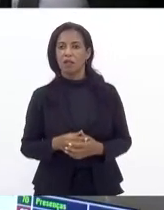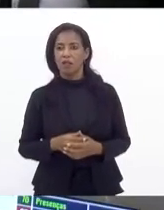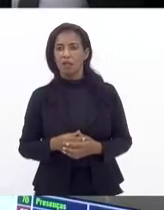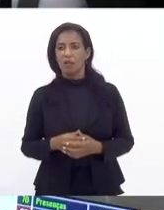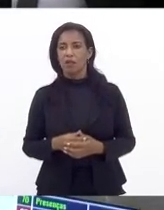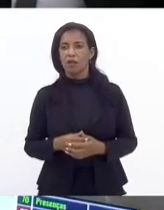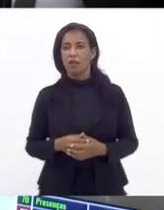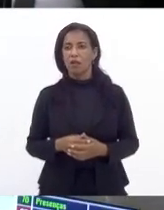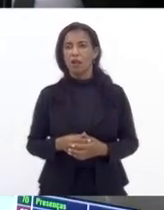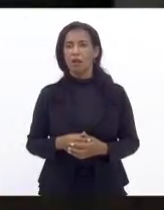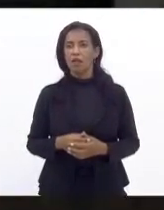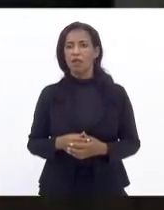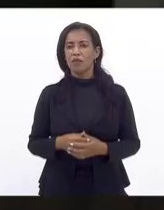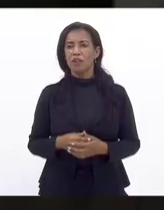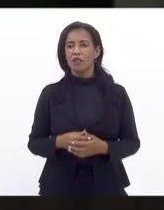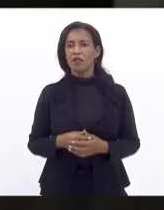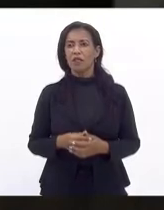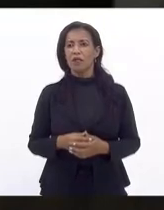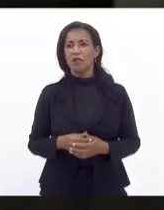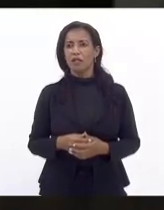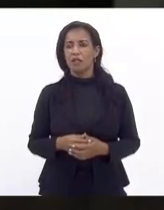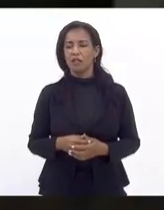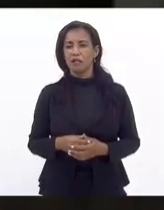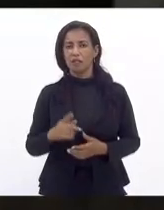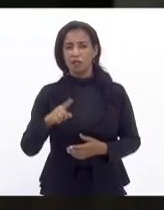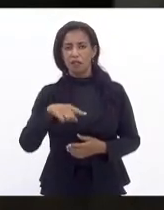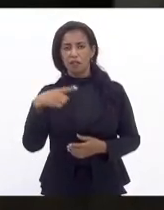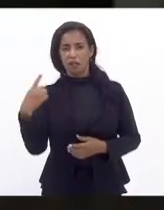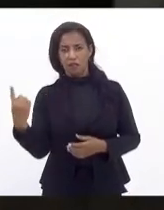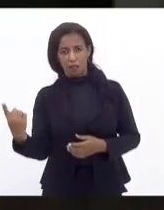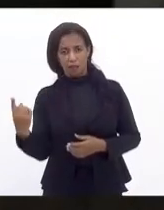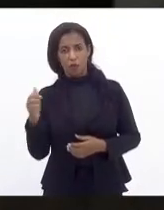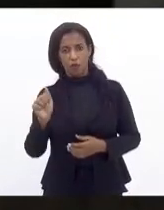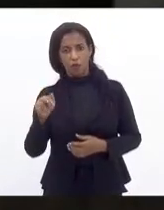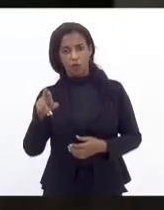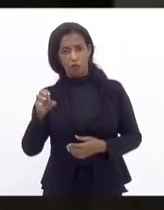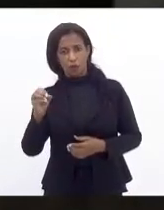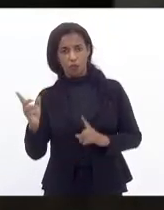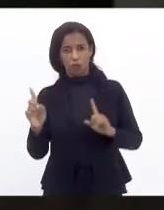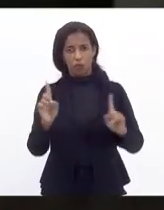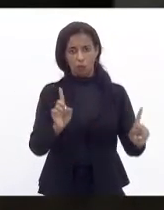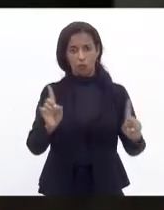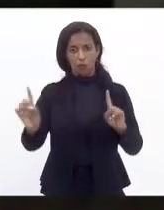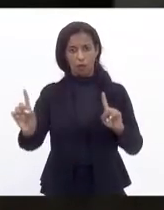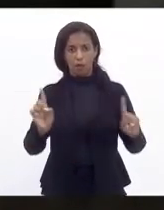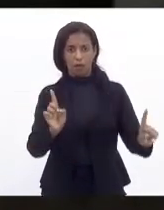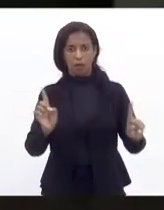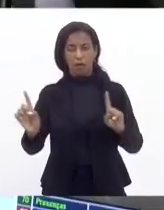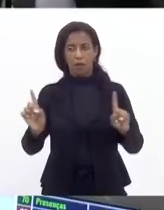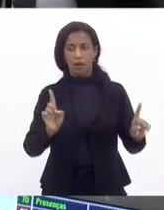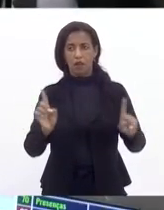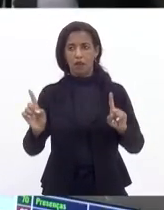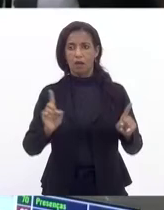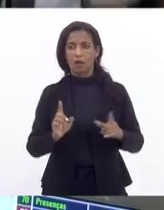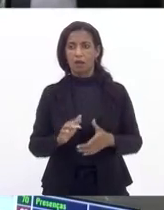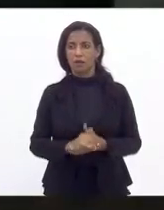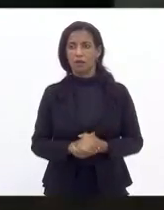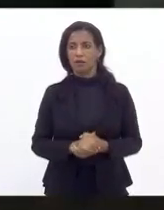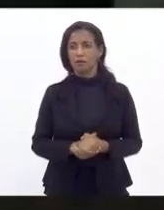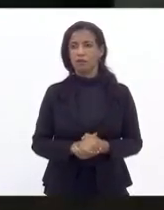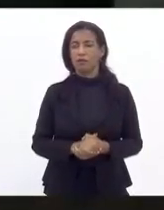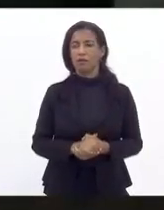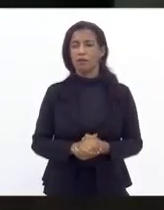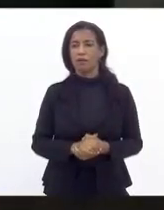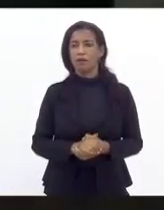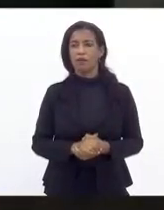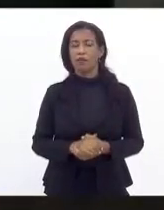que saiu do... E aí depois passo para o autor, e aí vem para o Rodrigo, um para cada um. O meu era só para abrir com a autoria. Tá, com a